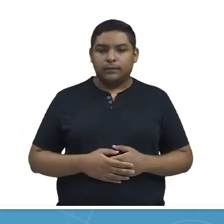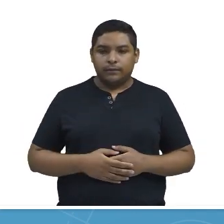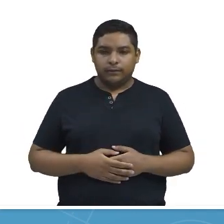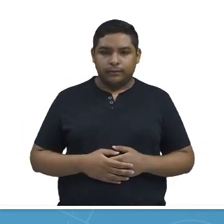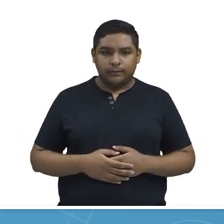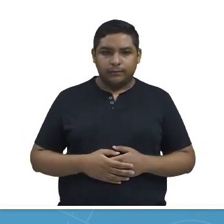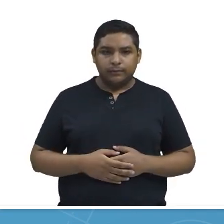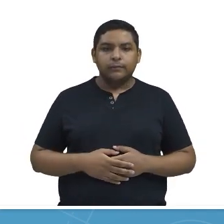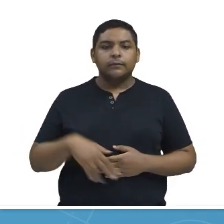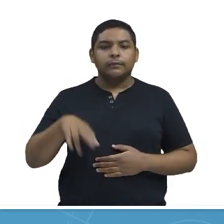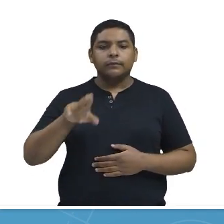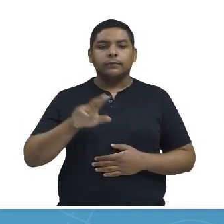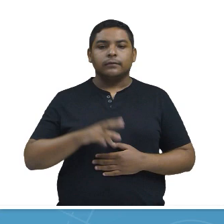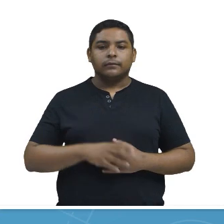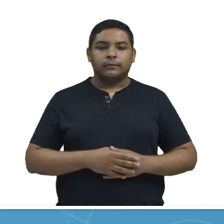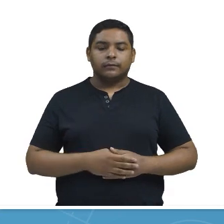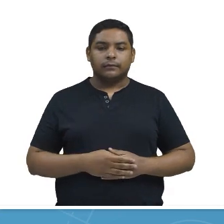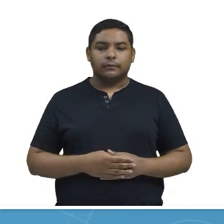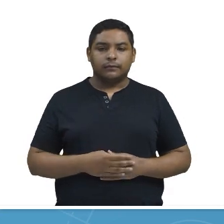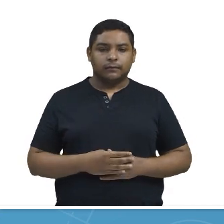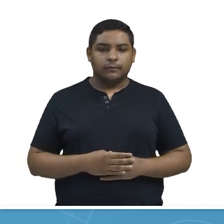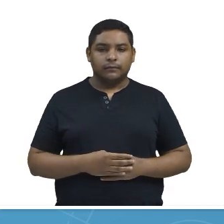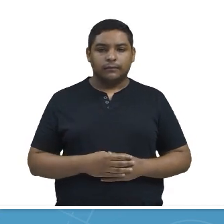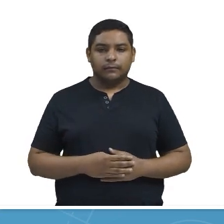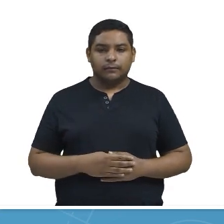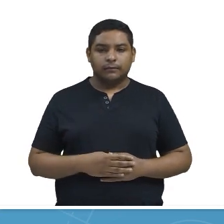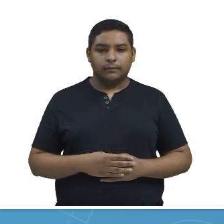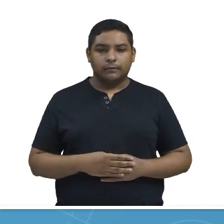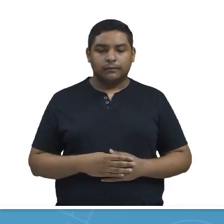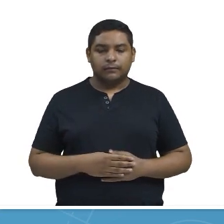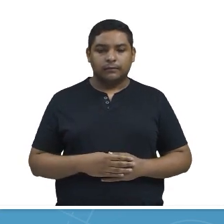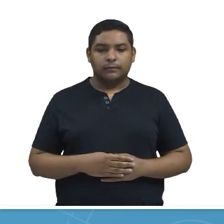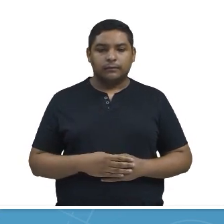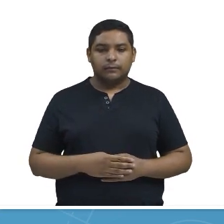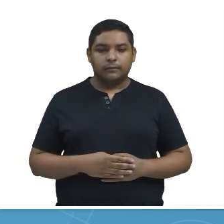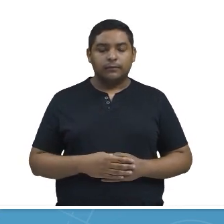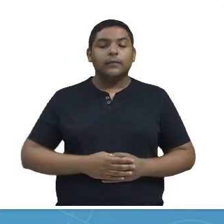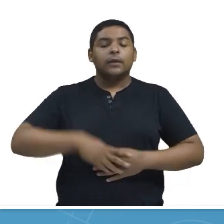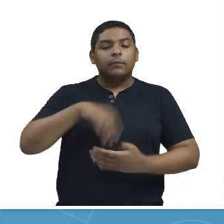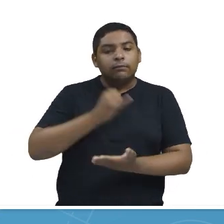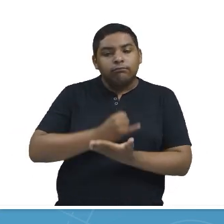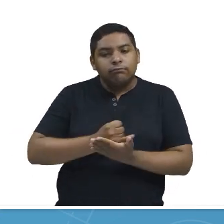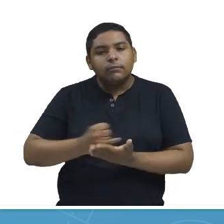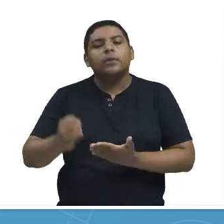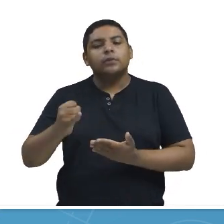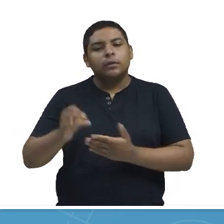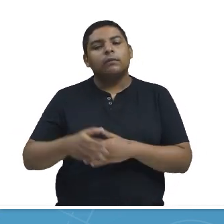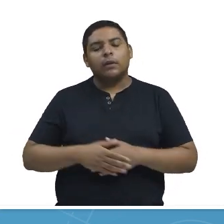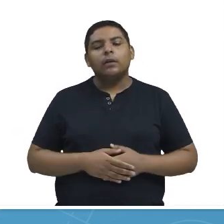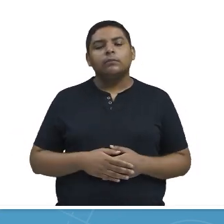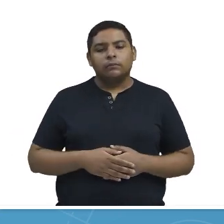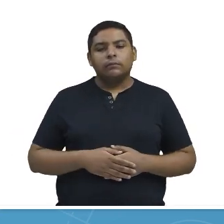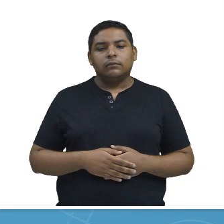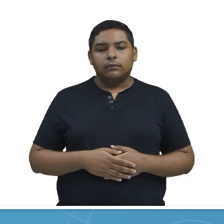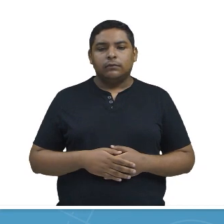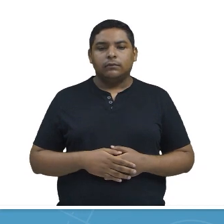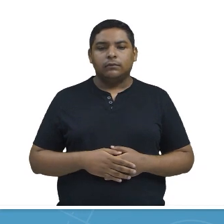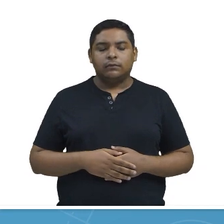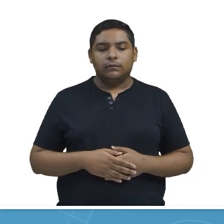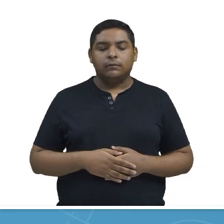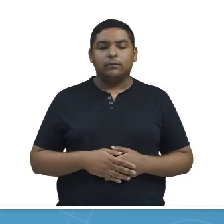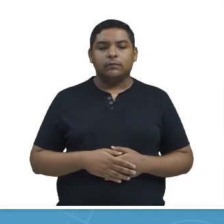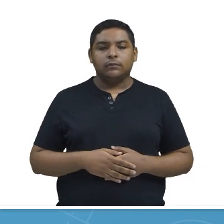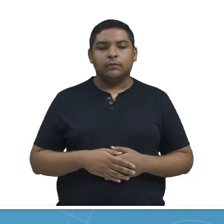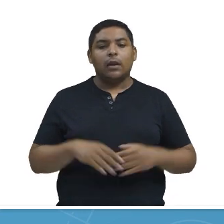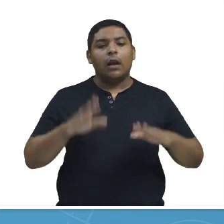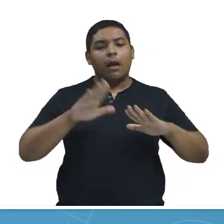o whose to introduce a relative clause. Para introduzir, para iniciar a relative clause. Uma